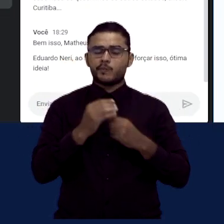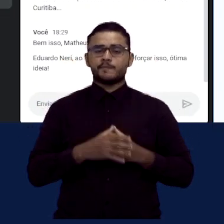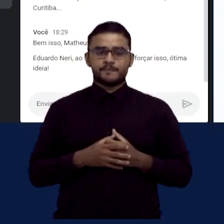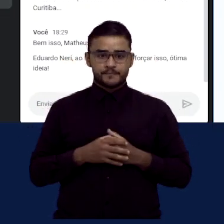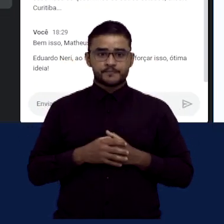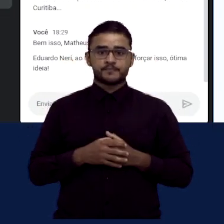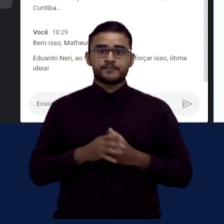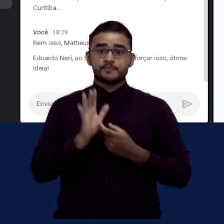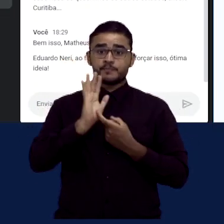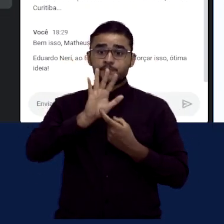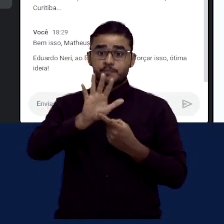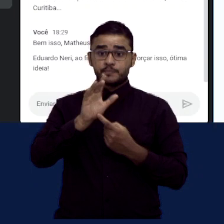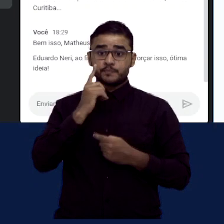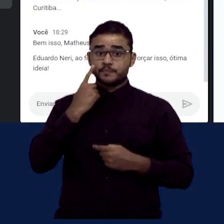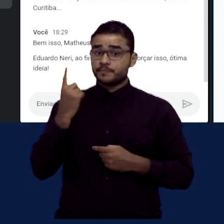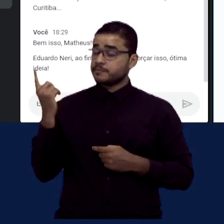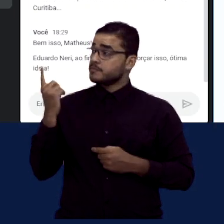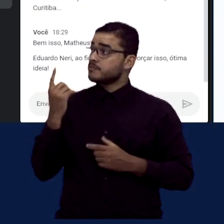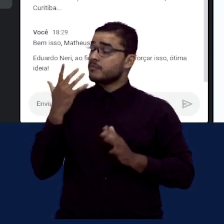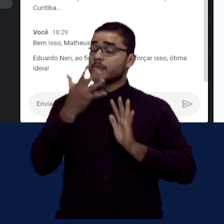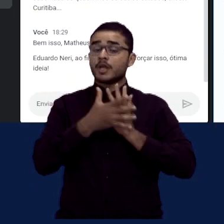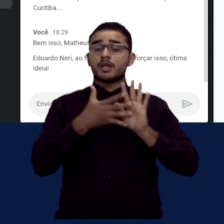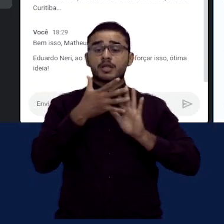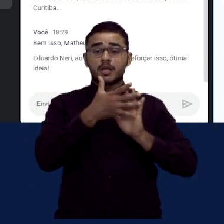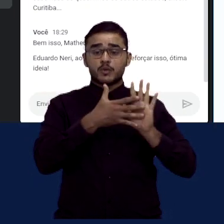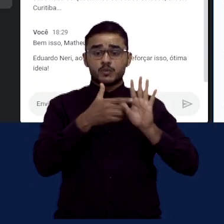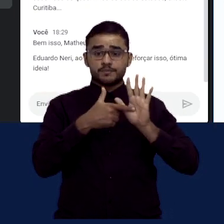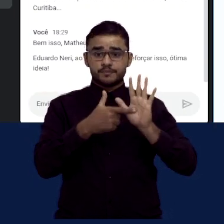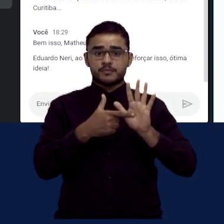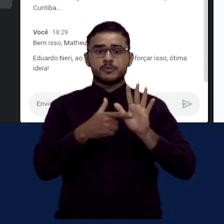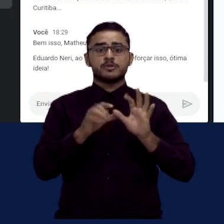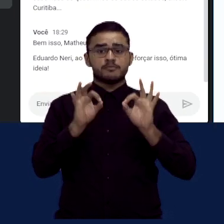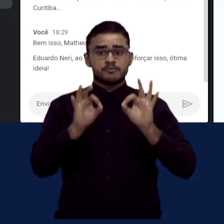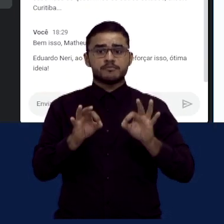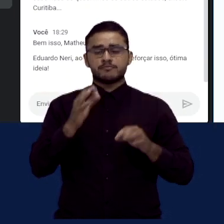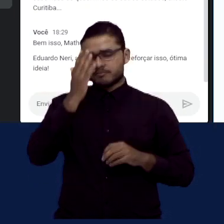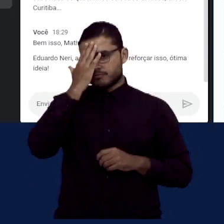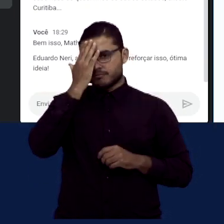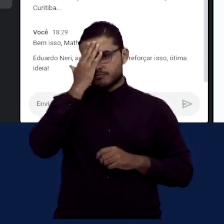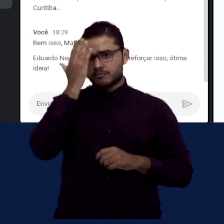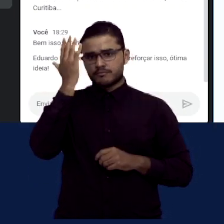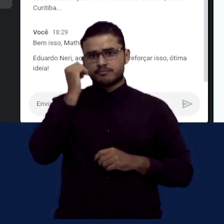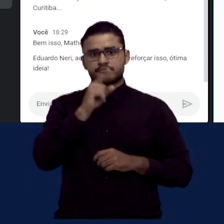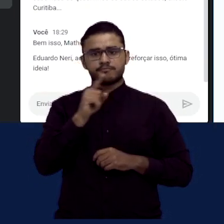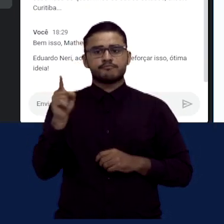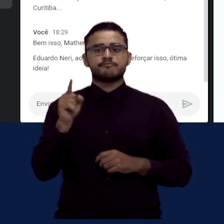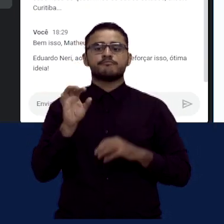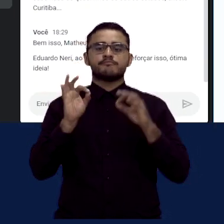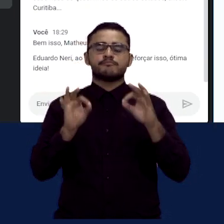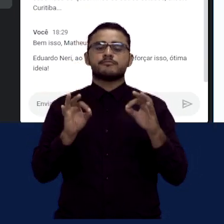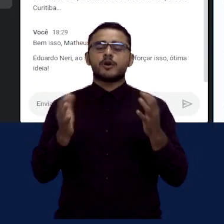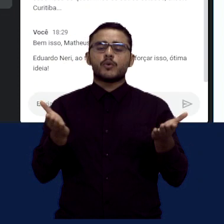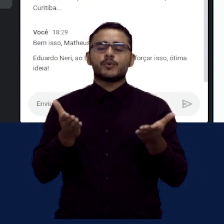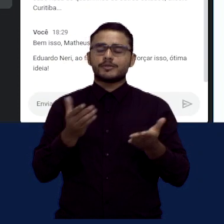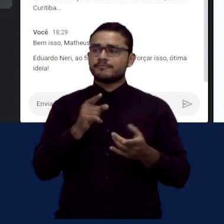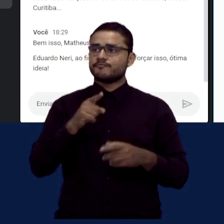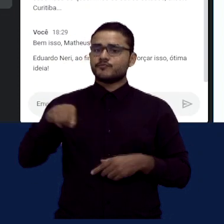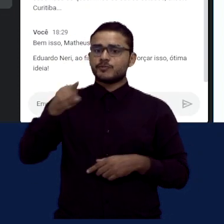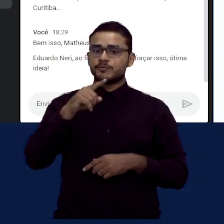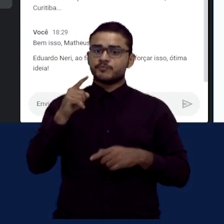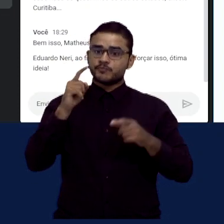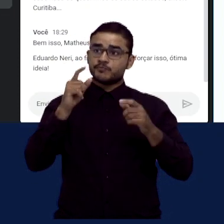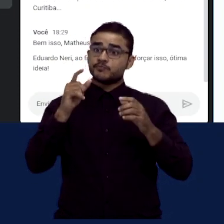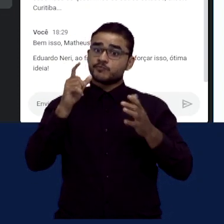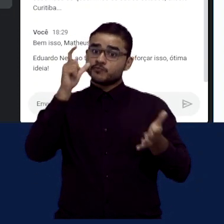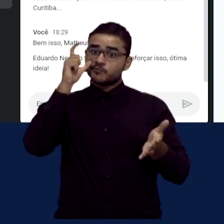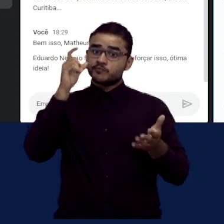na definição original dele para poder trazer algo que eu acho que é tema da nossa palestra. Então, histórias em